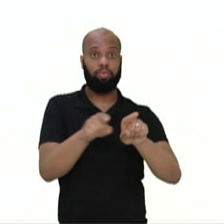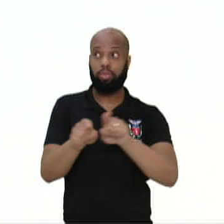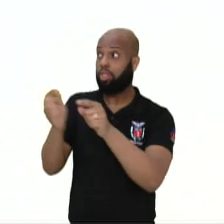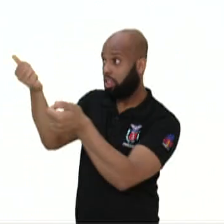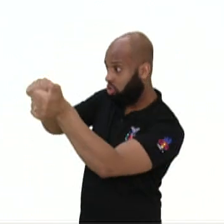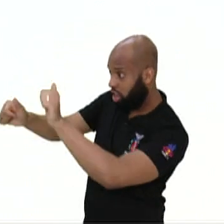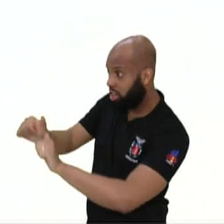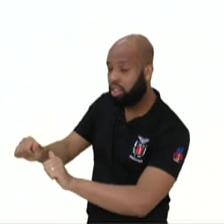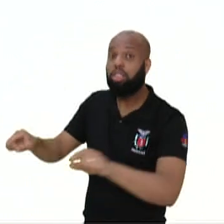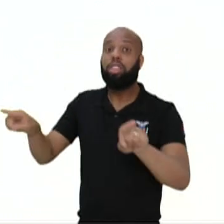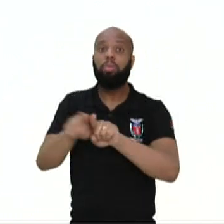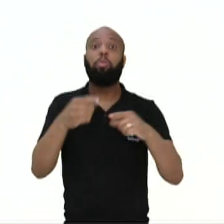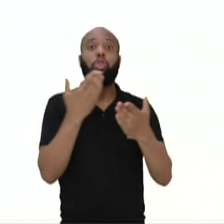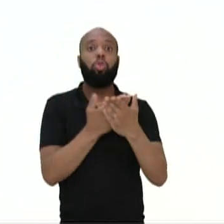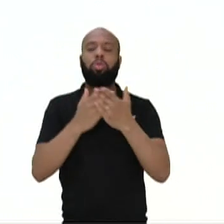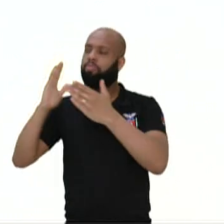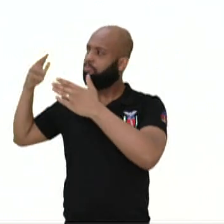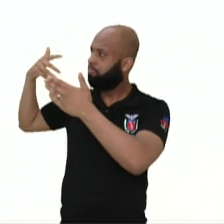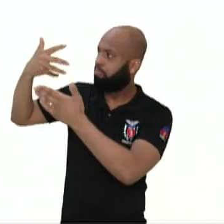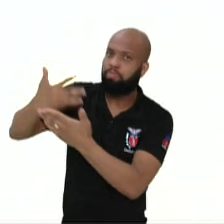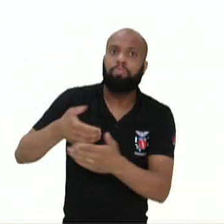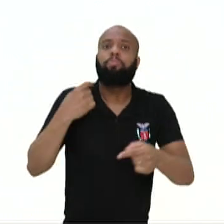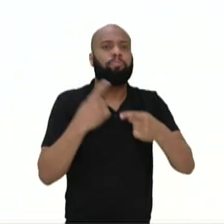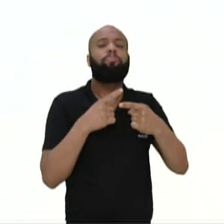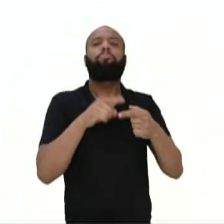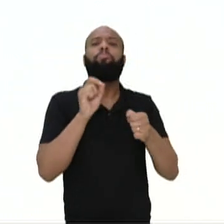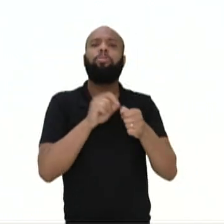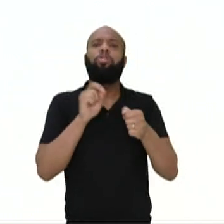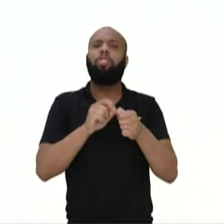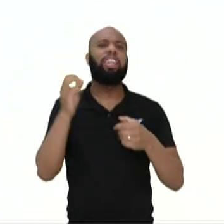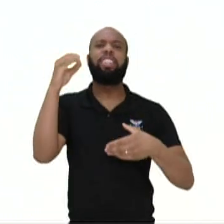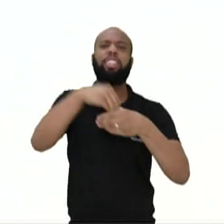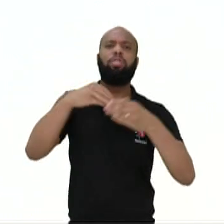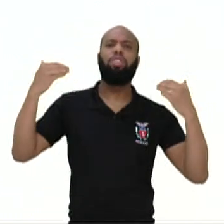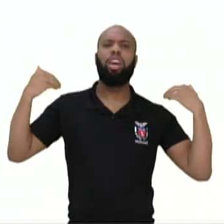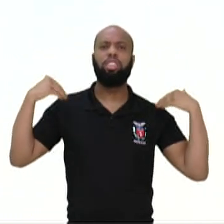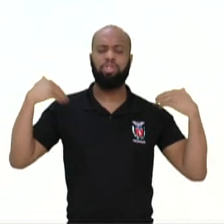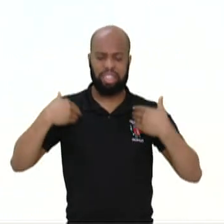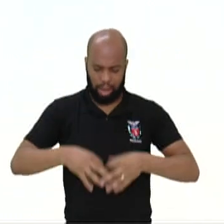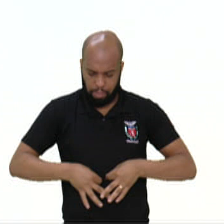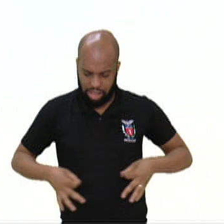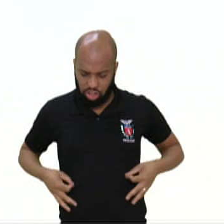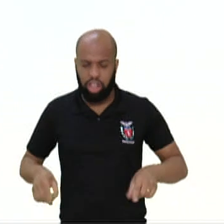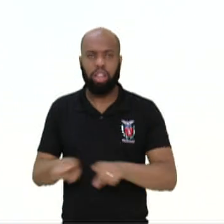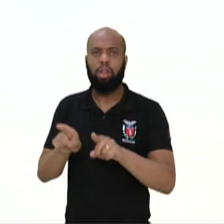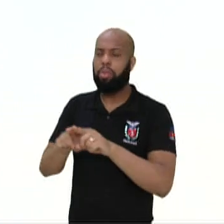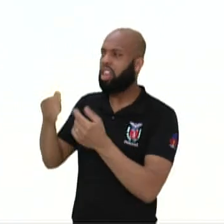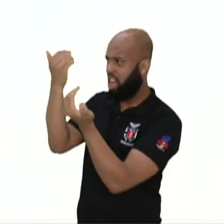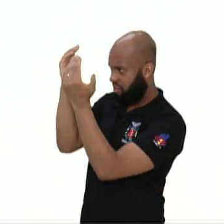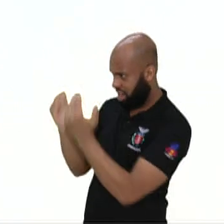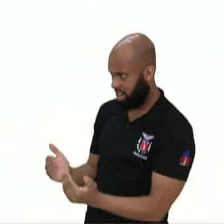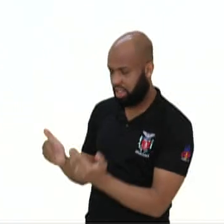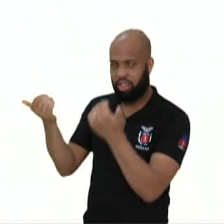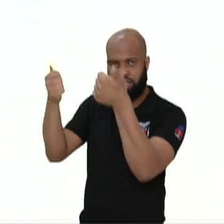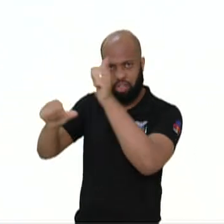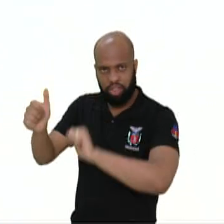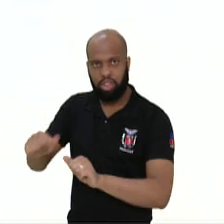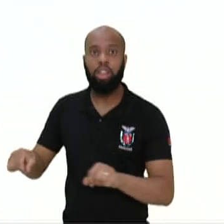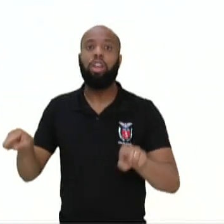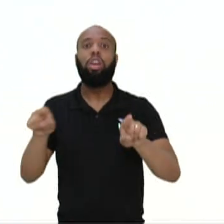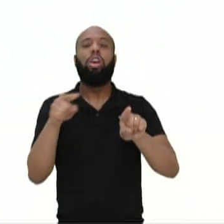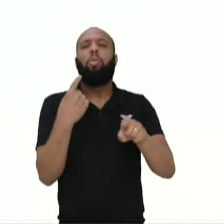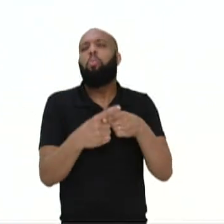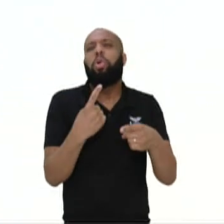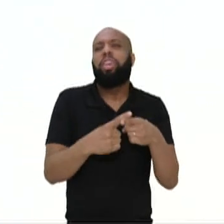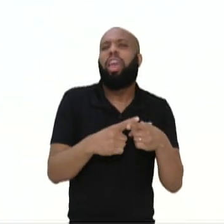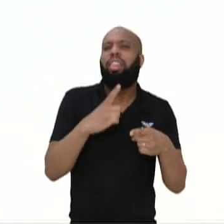os aspectos relativos a medidas e avaliação em educação física, aplicações práticas, então, indústria automobilística, indústria